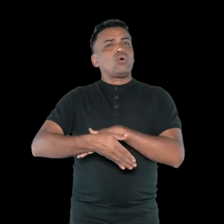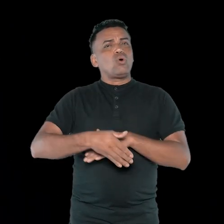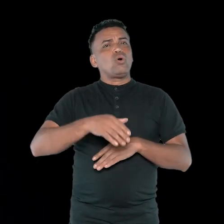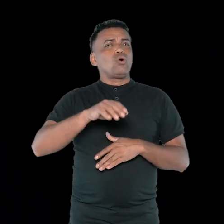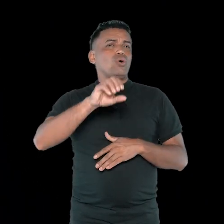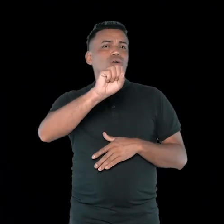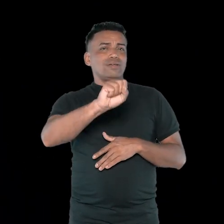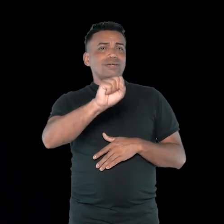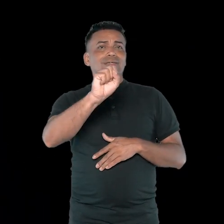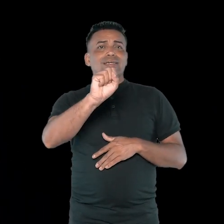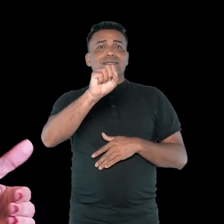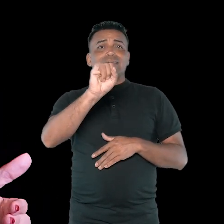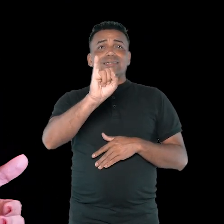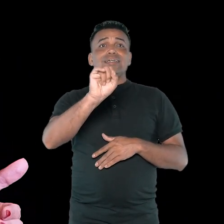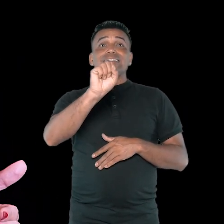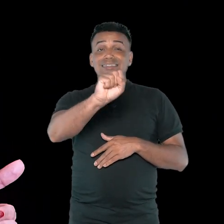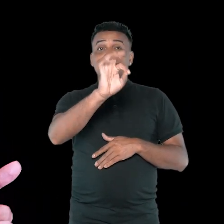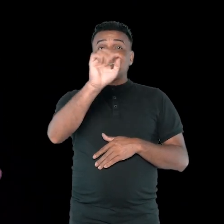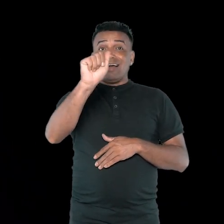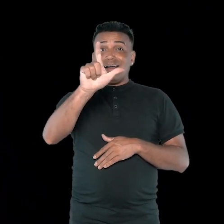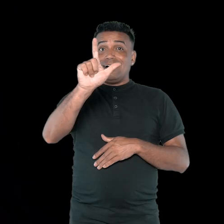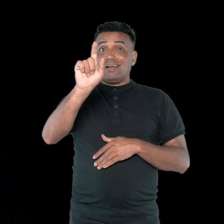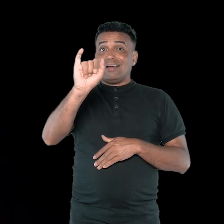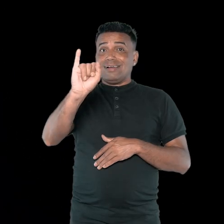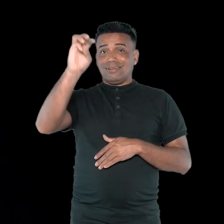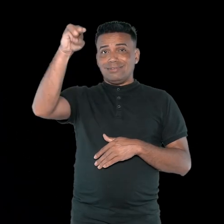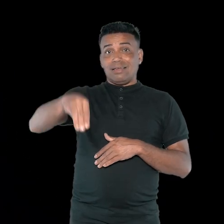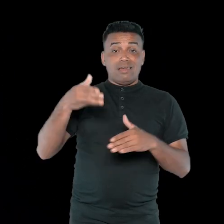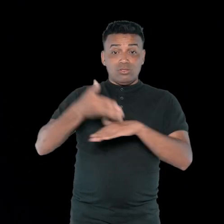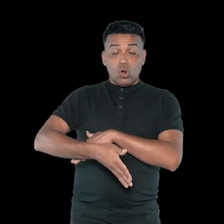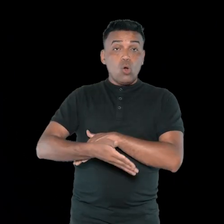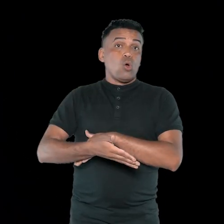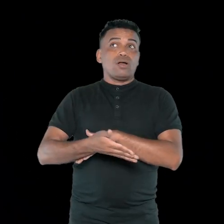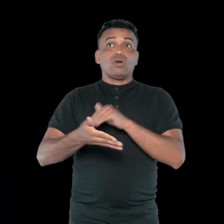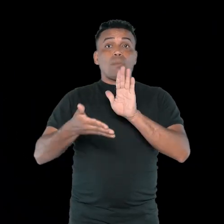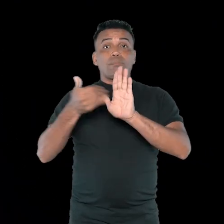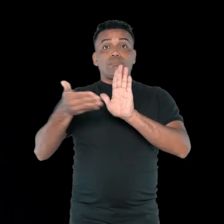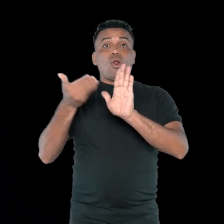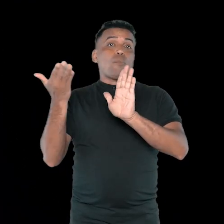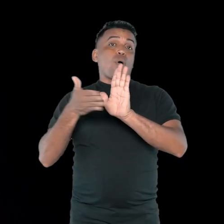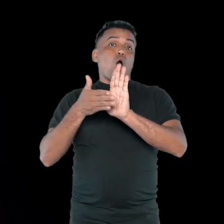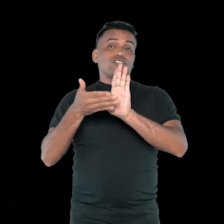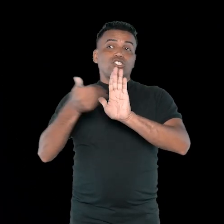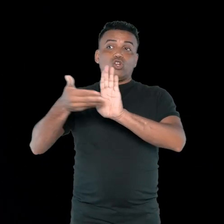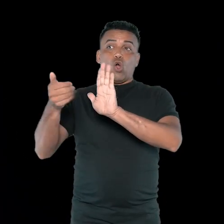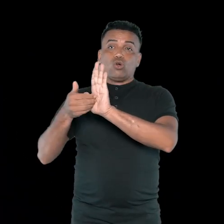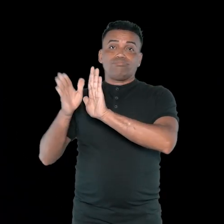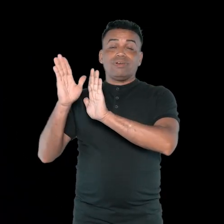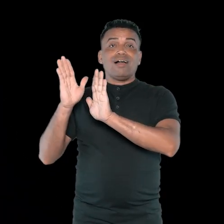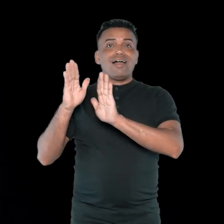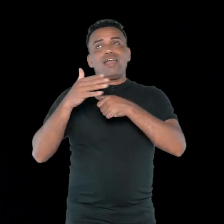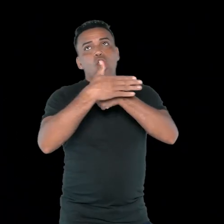o quanto que isso estava custando para o Estado, todos esses programas foram retirados e foi feito um super elogio à figura